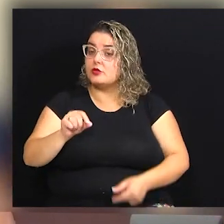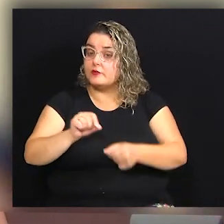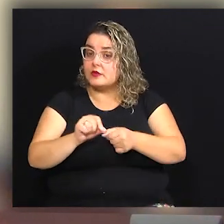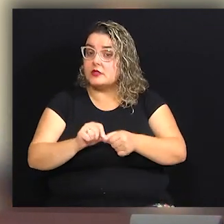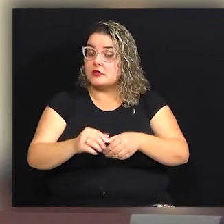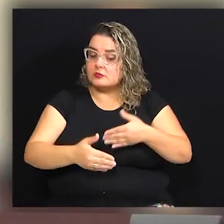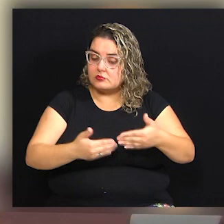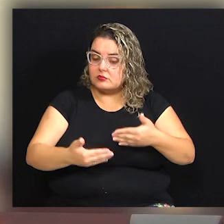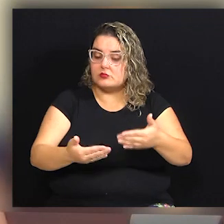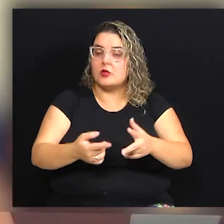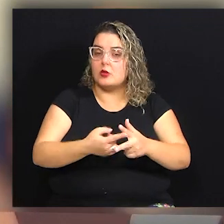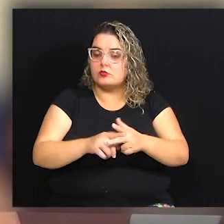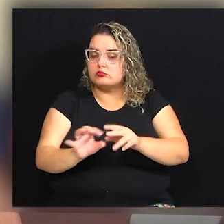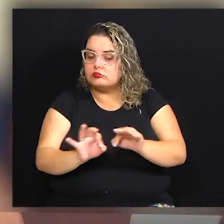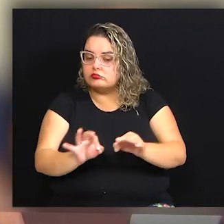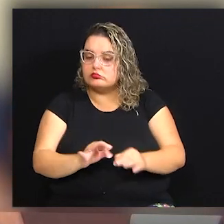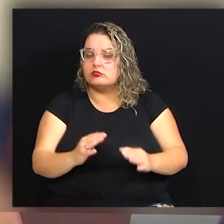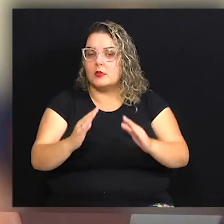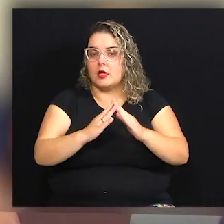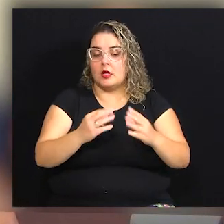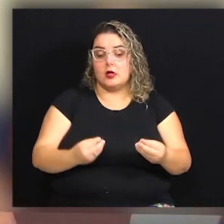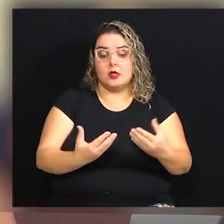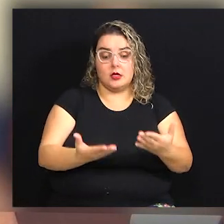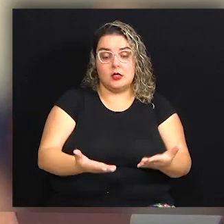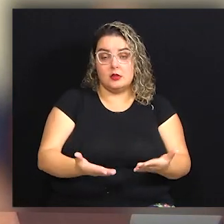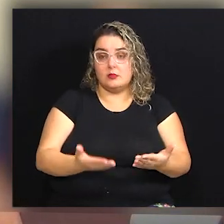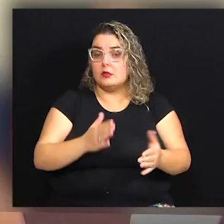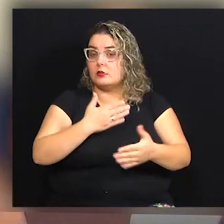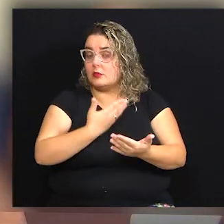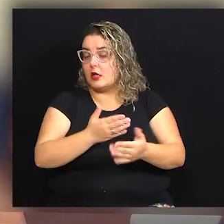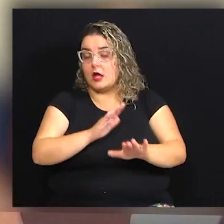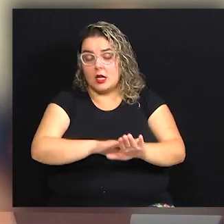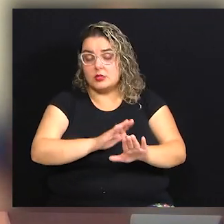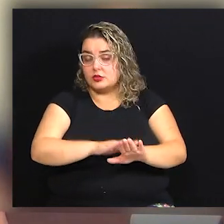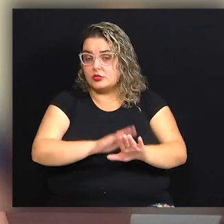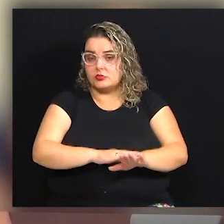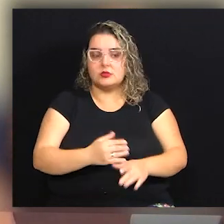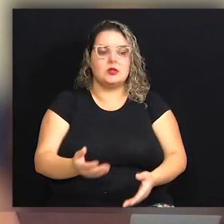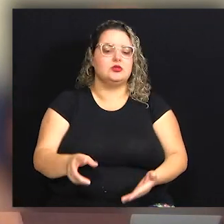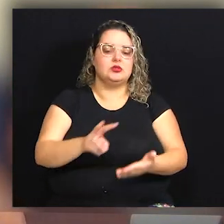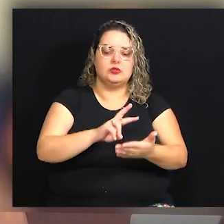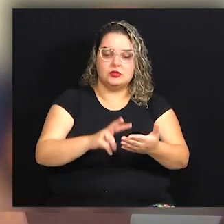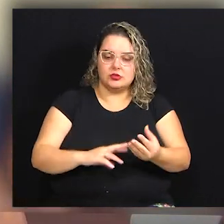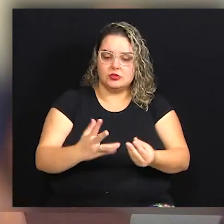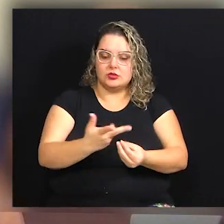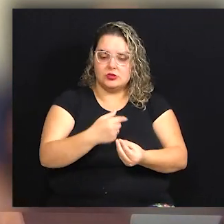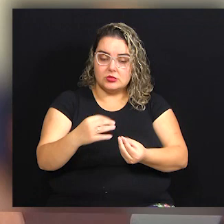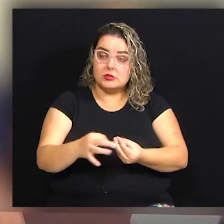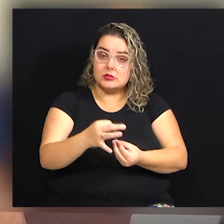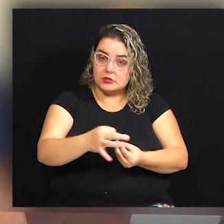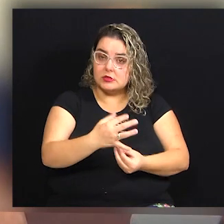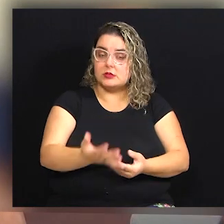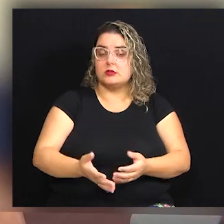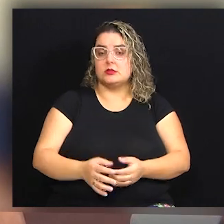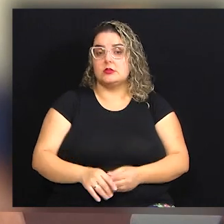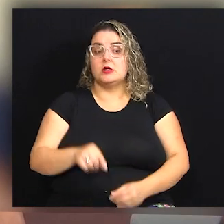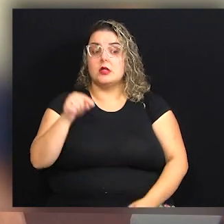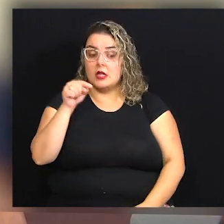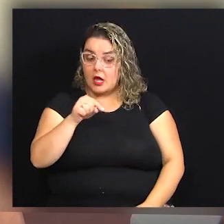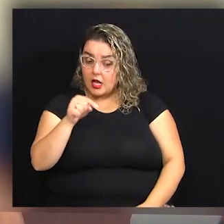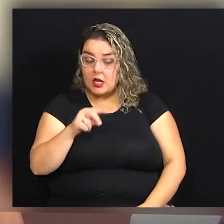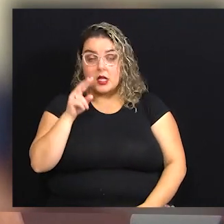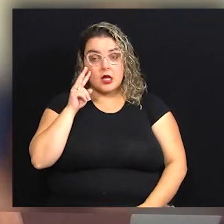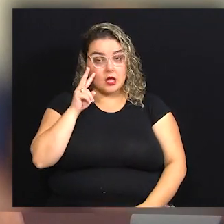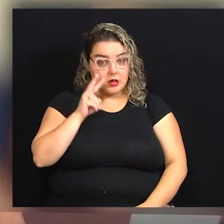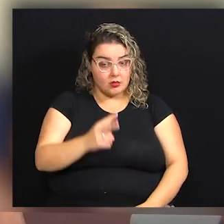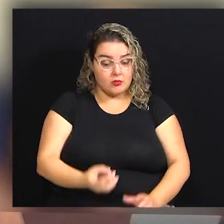Fazendo a manutenção dessa casa, levando para ela atividades de leitura, atividades de artesanato. E foi ali que eu